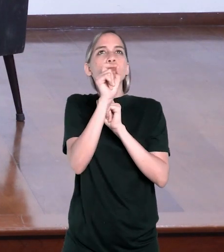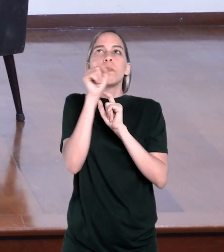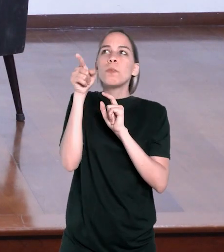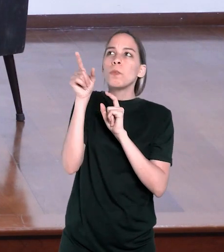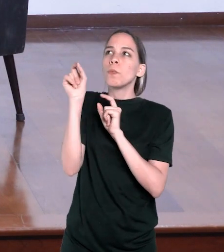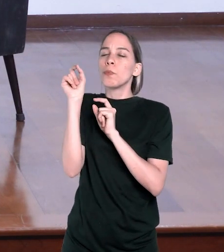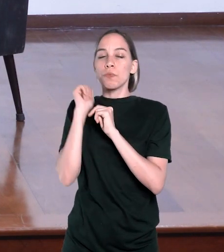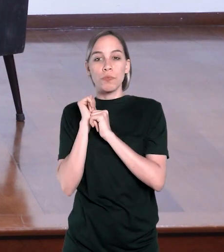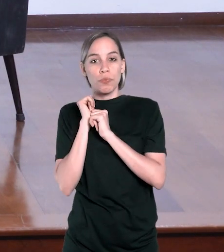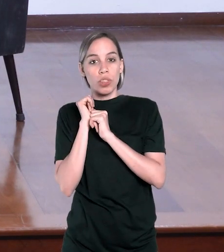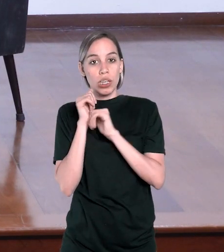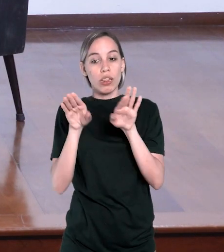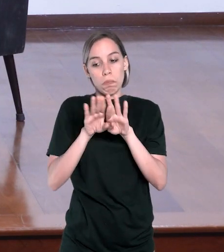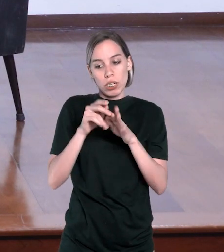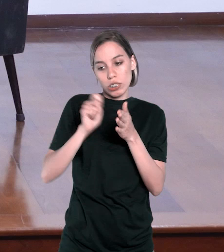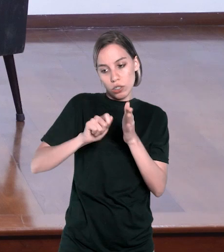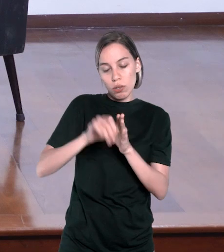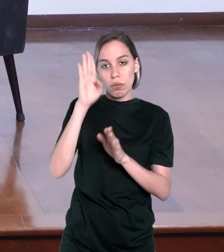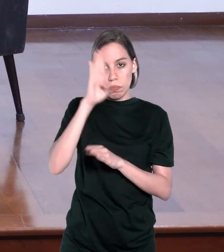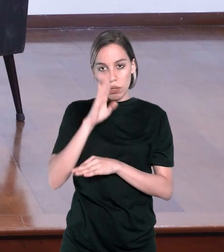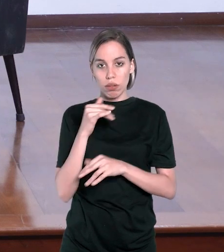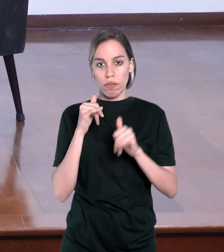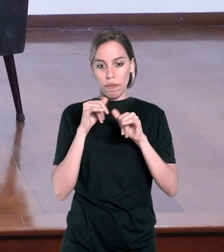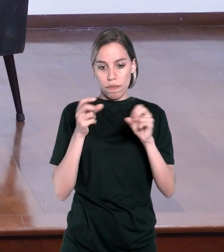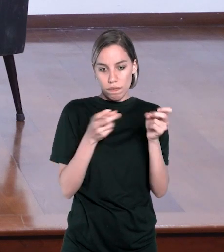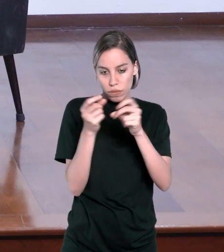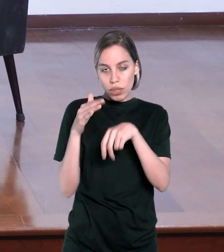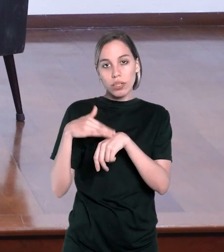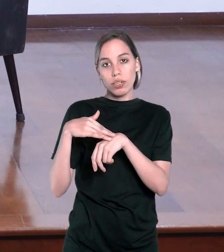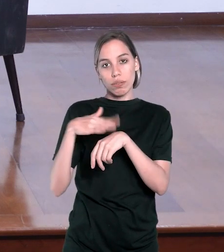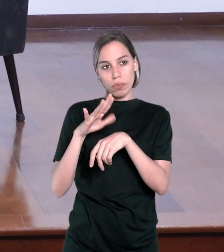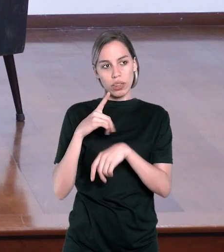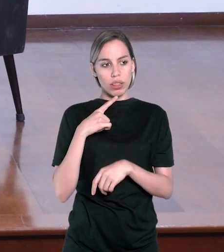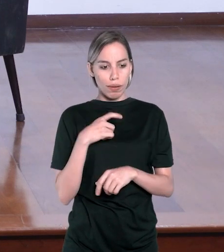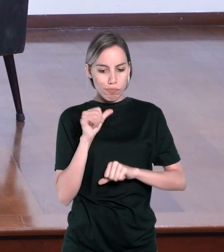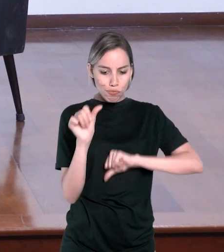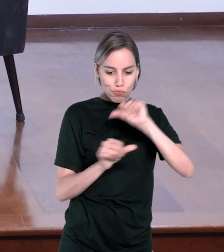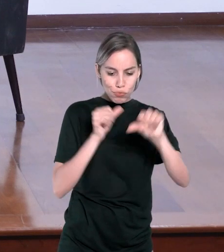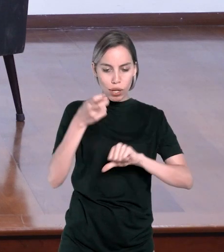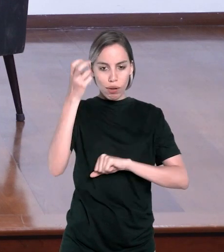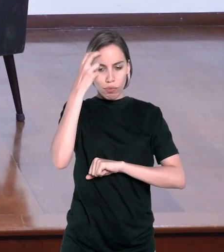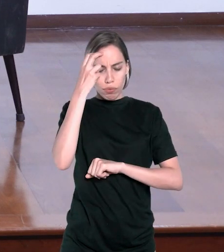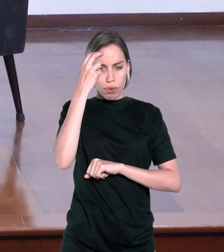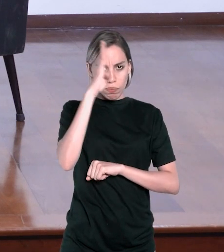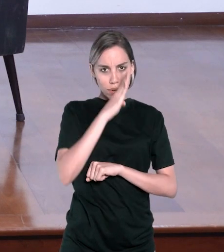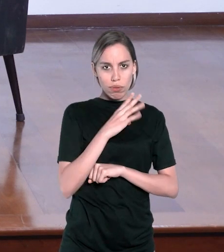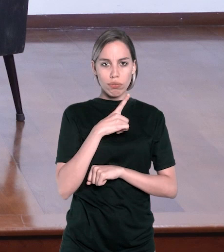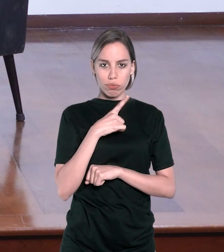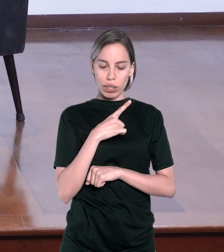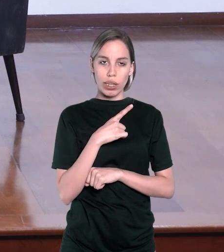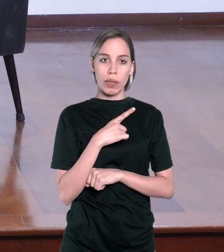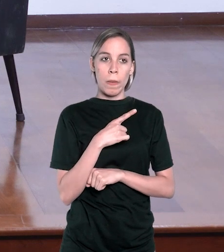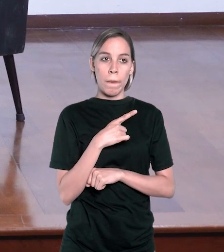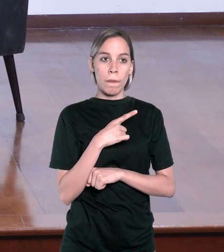Escritores brasileiros estão vendendo mais. Está sendo muito interessante. Eu acho que está tendo uma mudança cultural. O Brasil está muito interessado em se conhecer